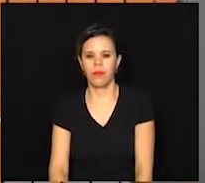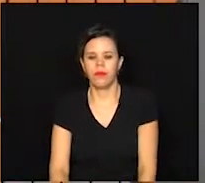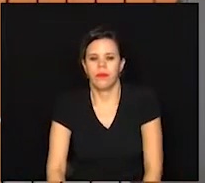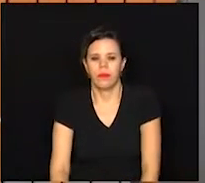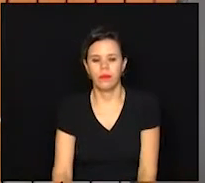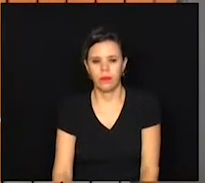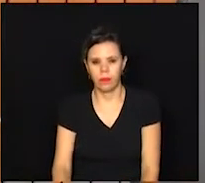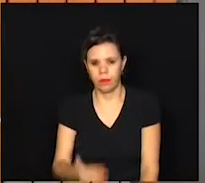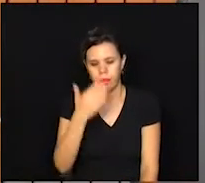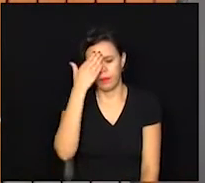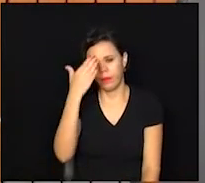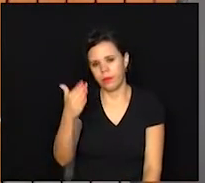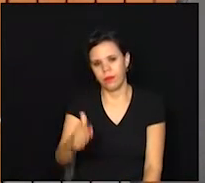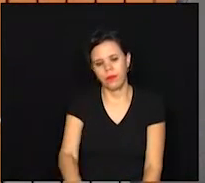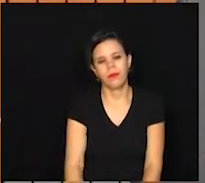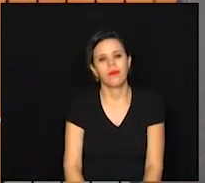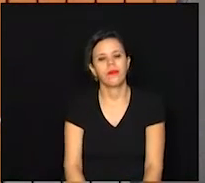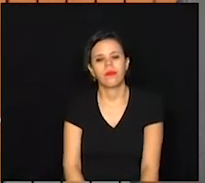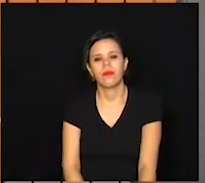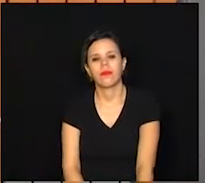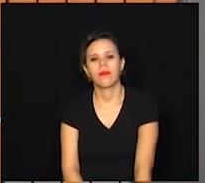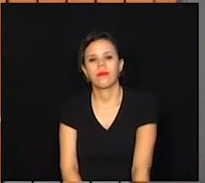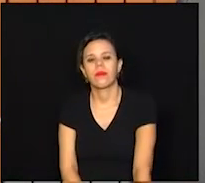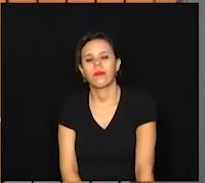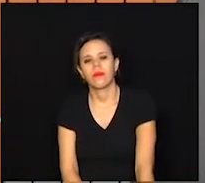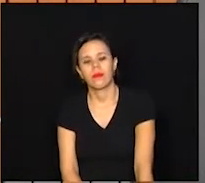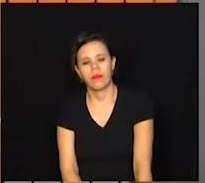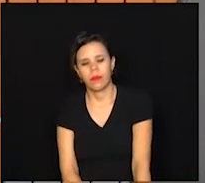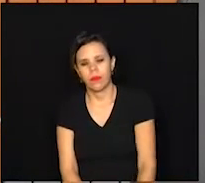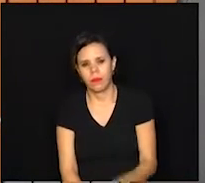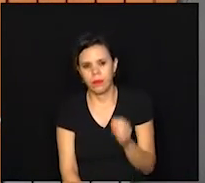Muitíssimo obrigada, Mariante.